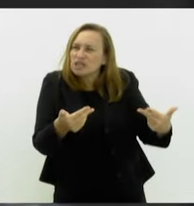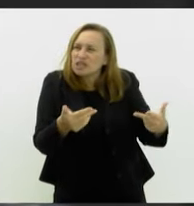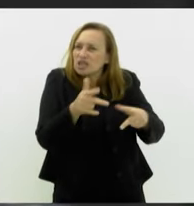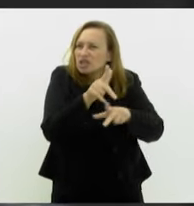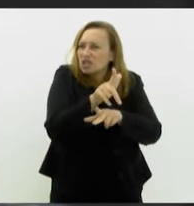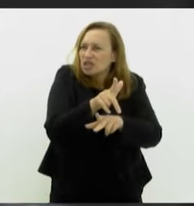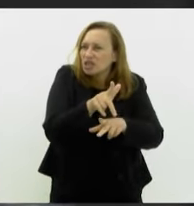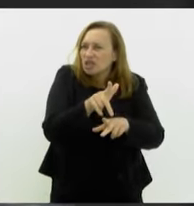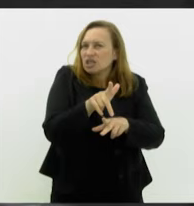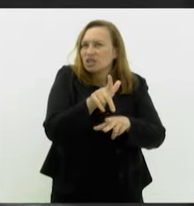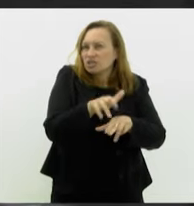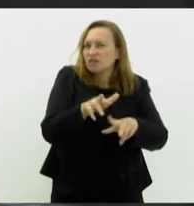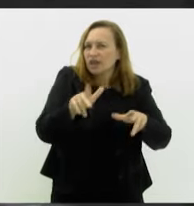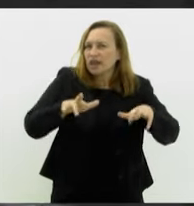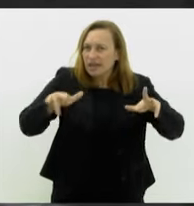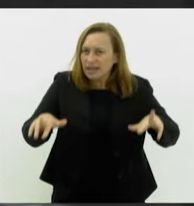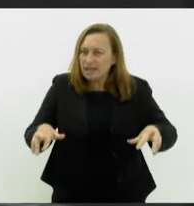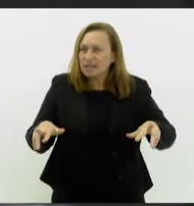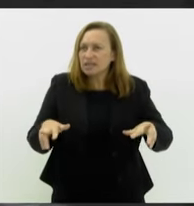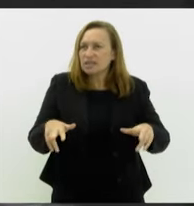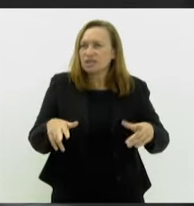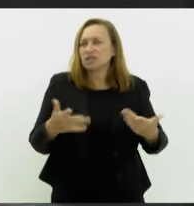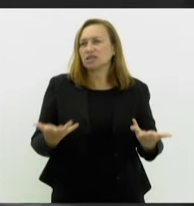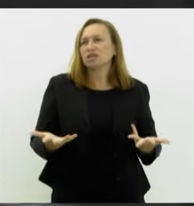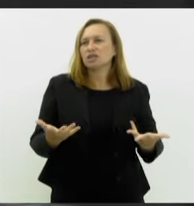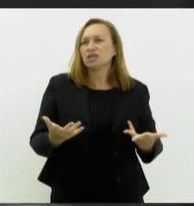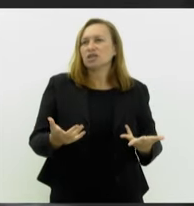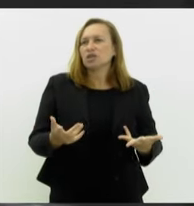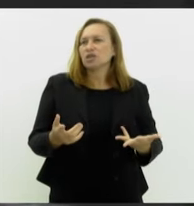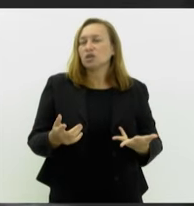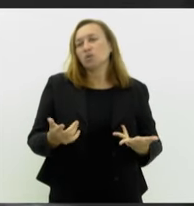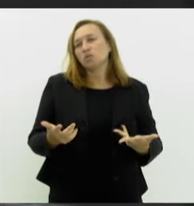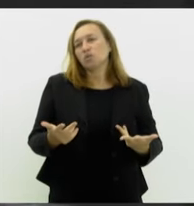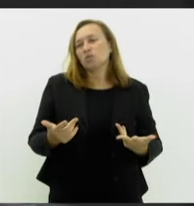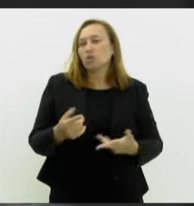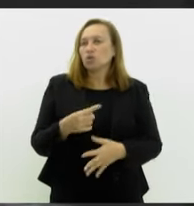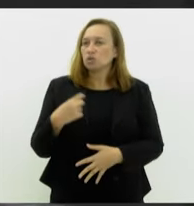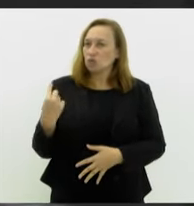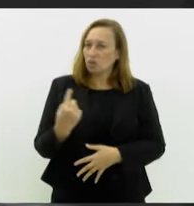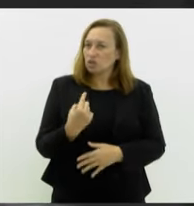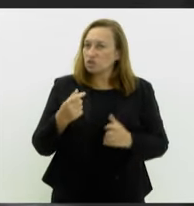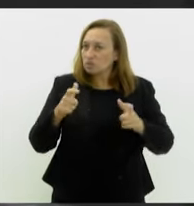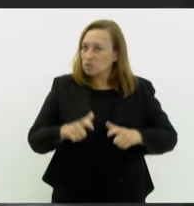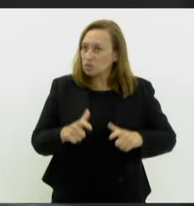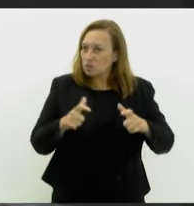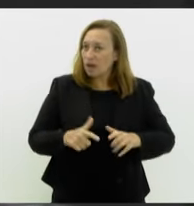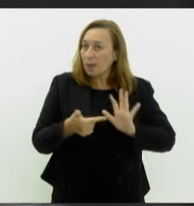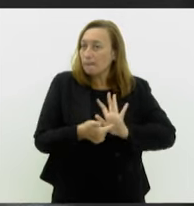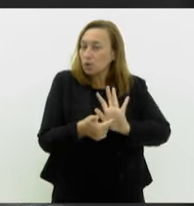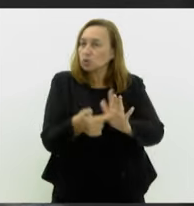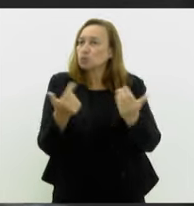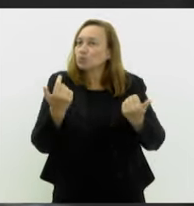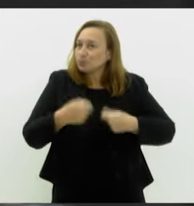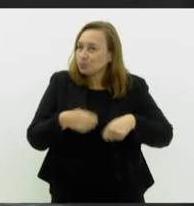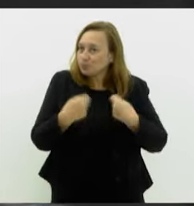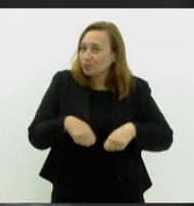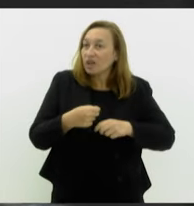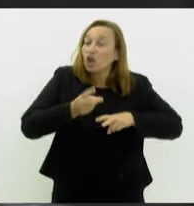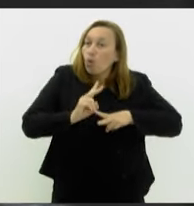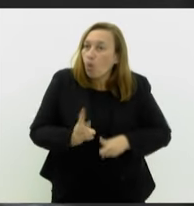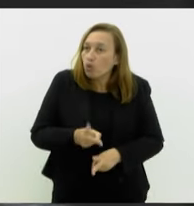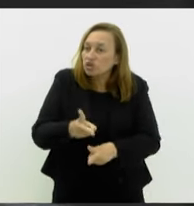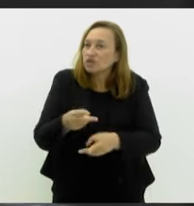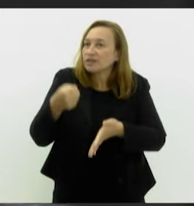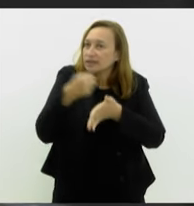vezes sutis e eh eh com incômodo da gente est ocupando esses locais mostrando a necessidade da gente continuar